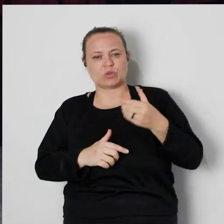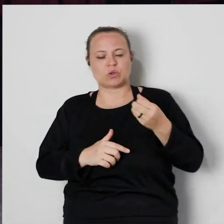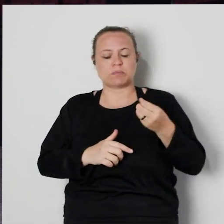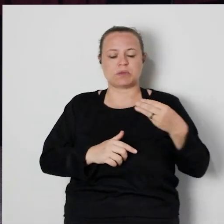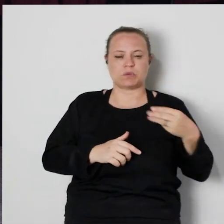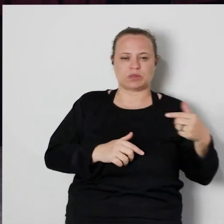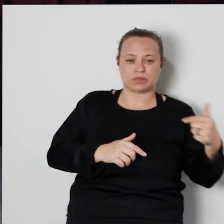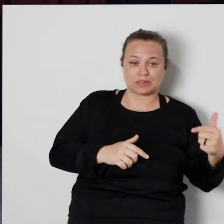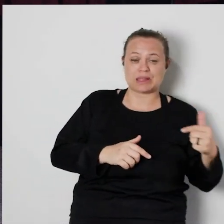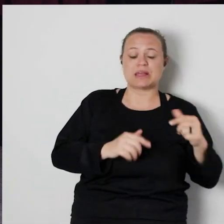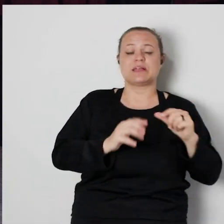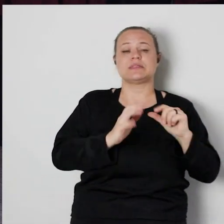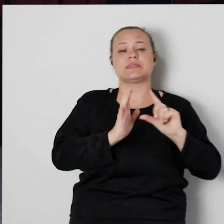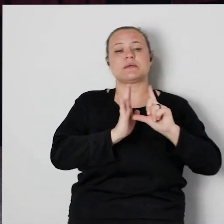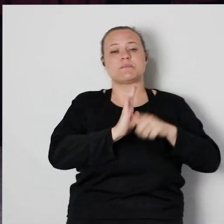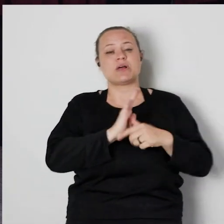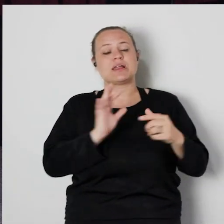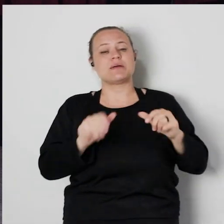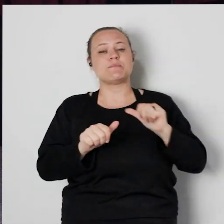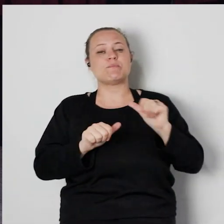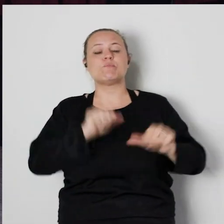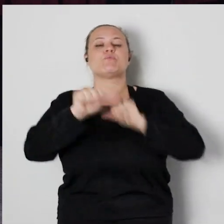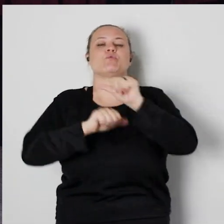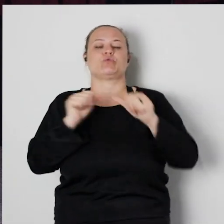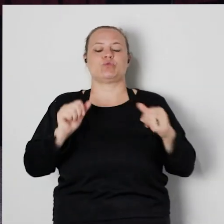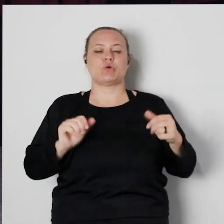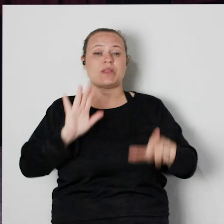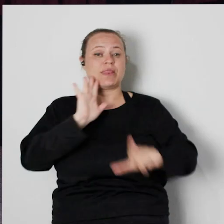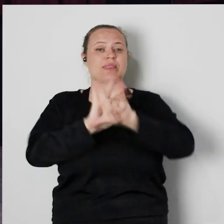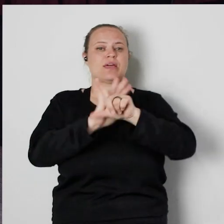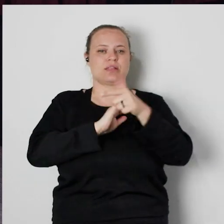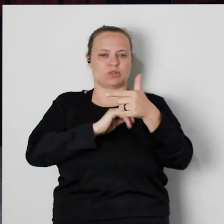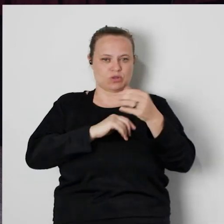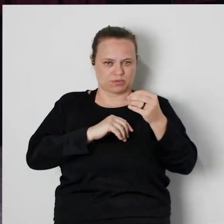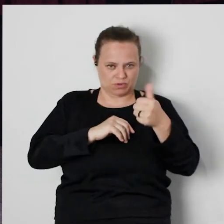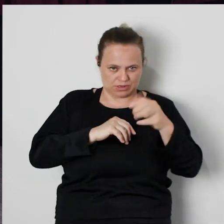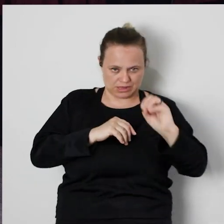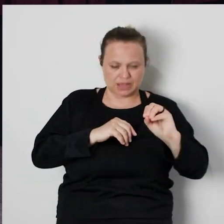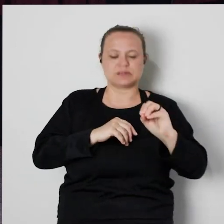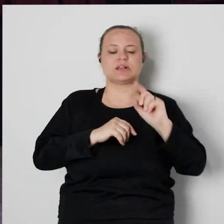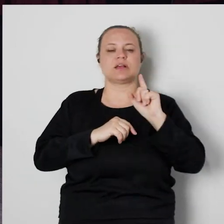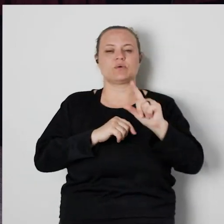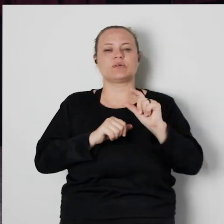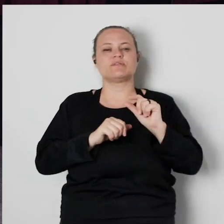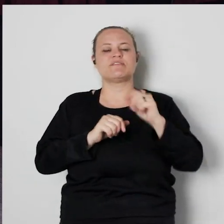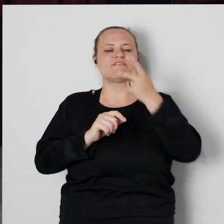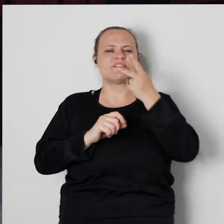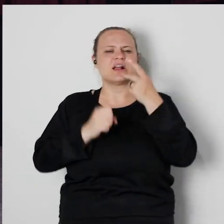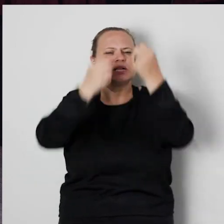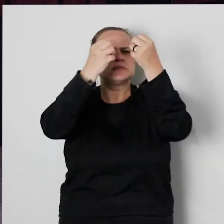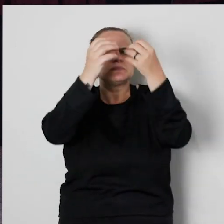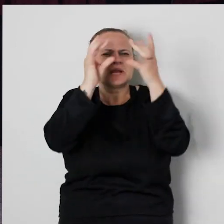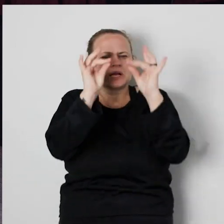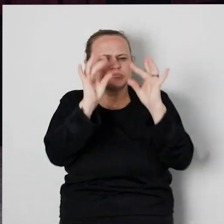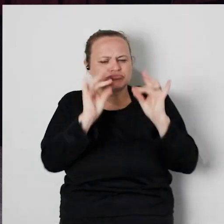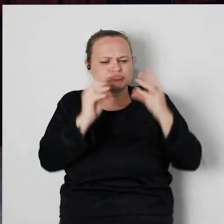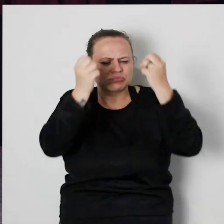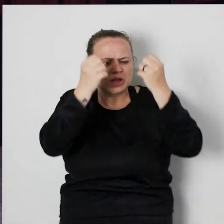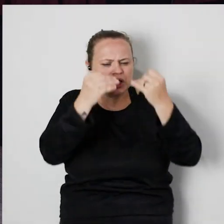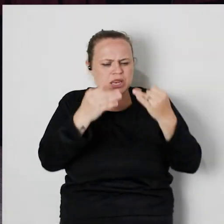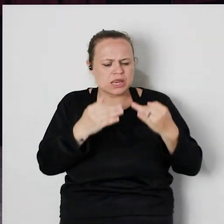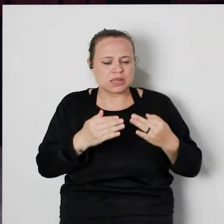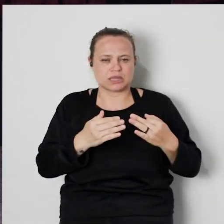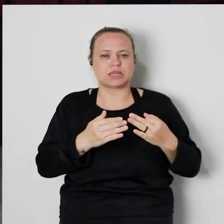eu disse, ele é uma construção vinda nesses anos, a partir de 2003, ele se transforma em lei a partir de 2010, e